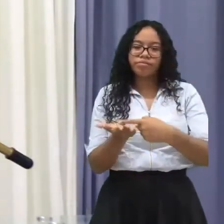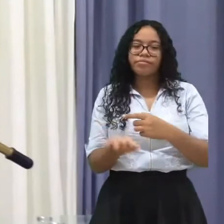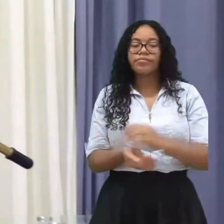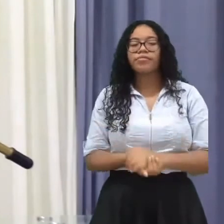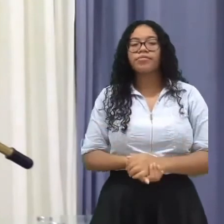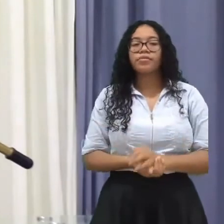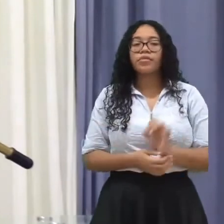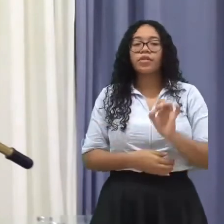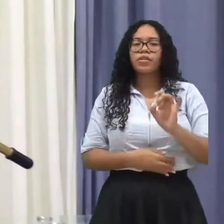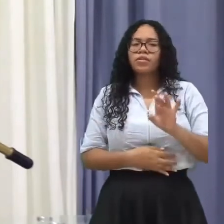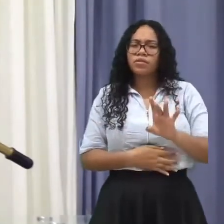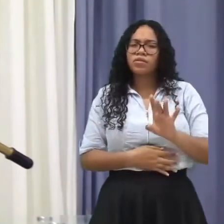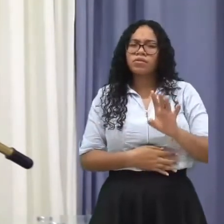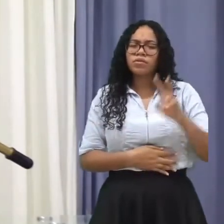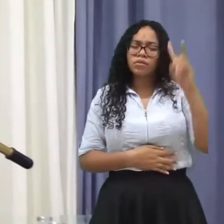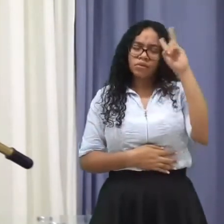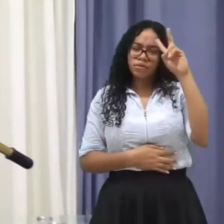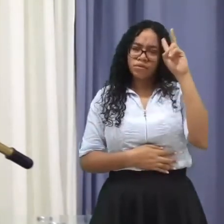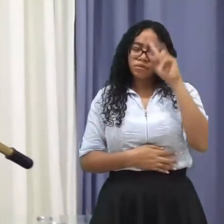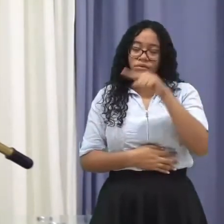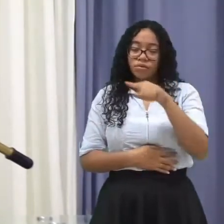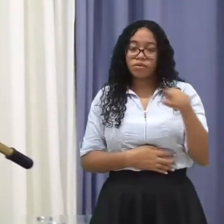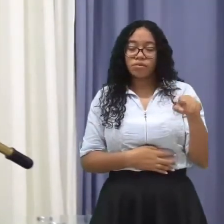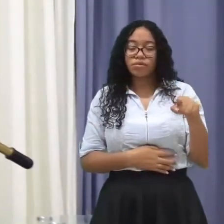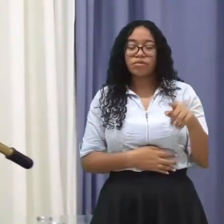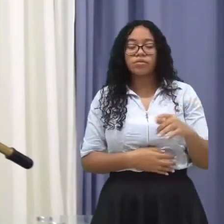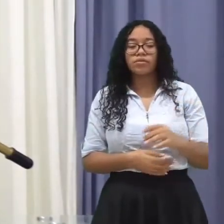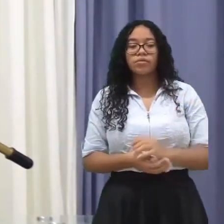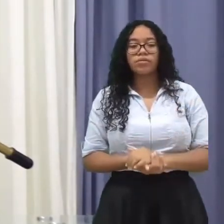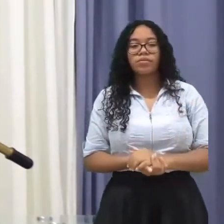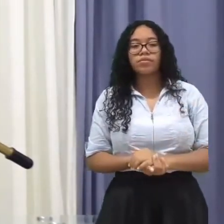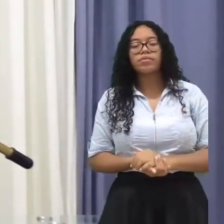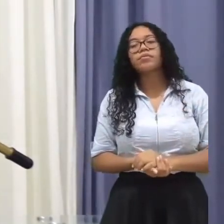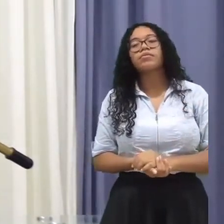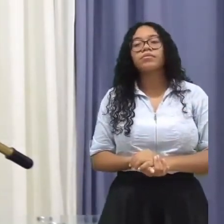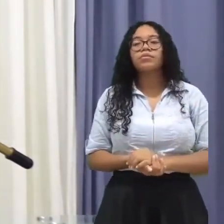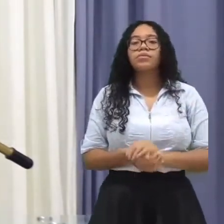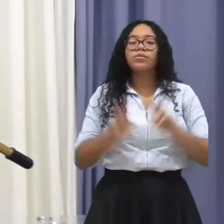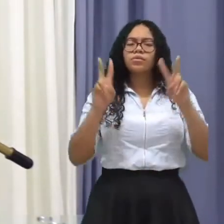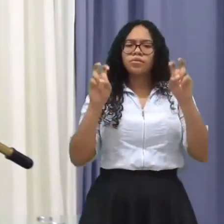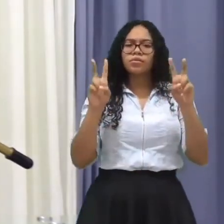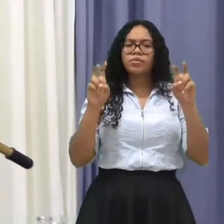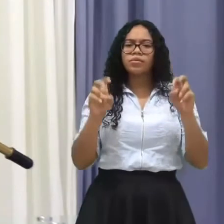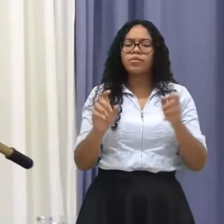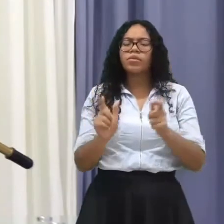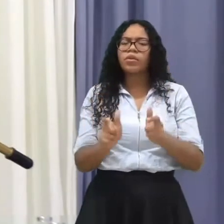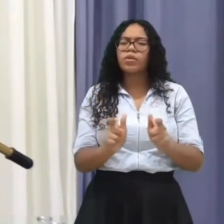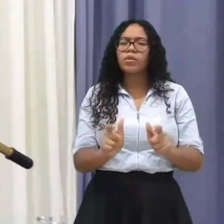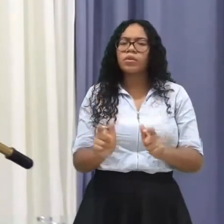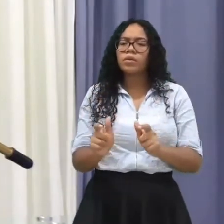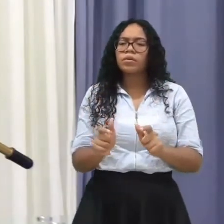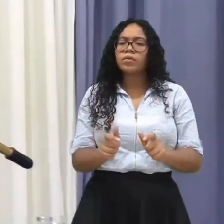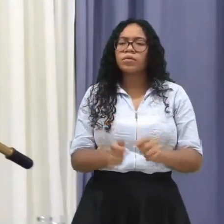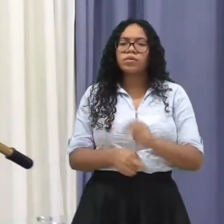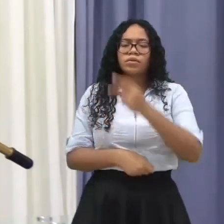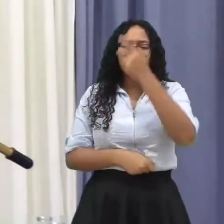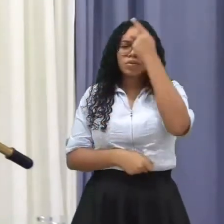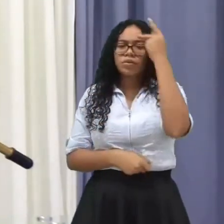Só para lembrá-los a respeito de para onde as pessoas serão